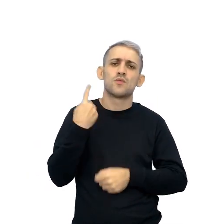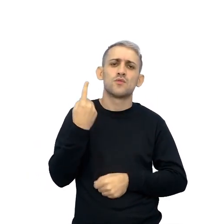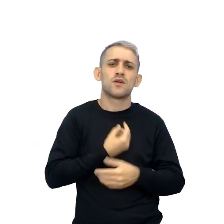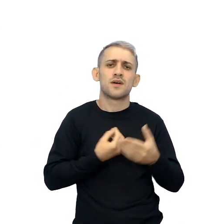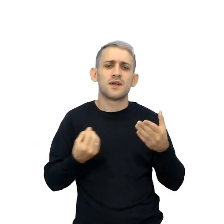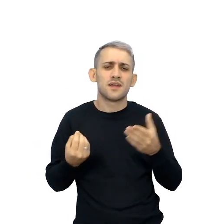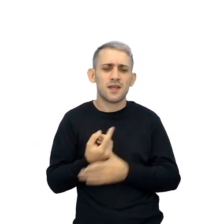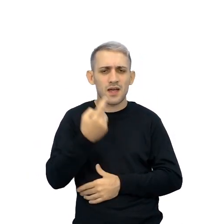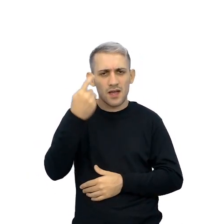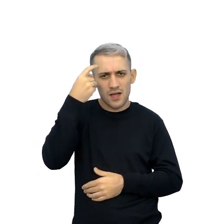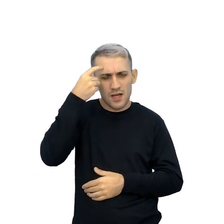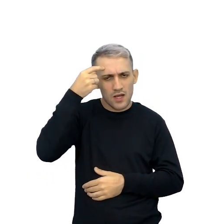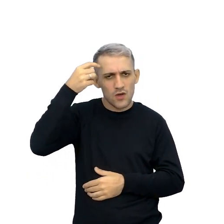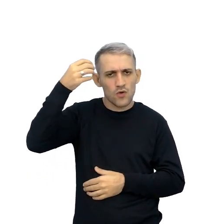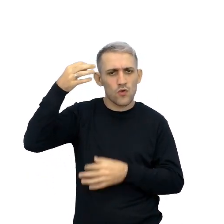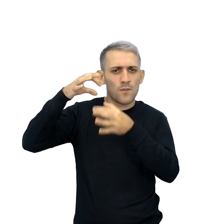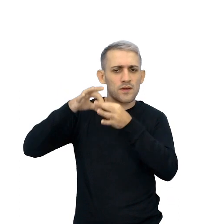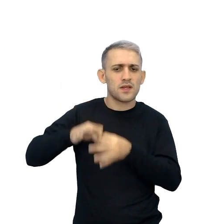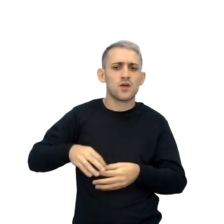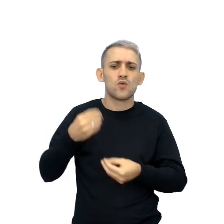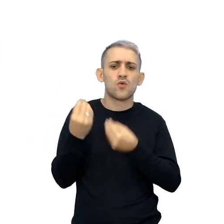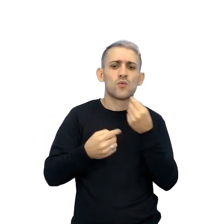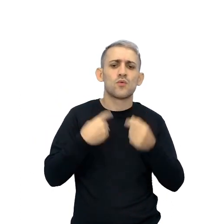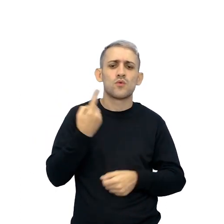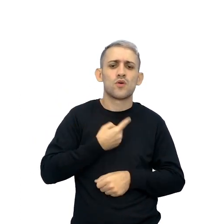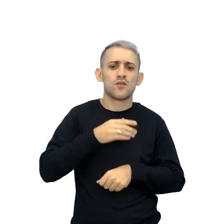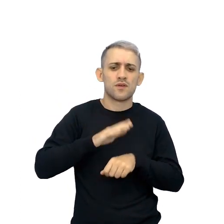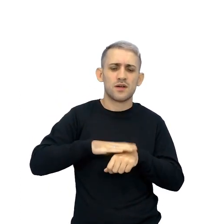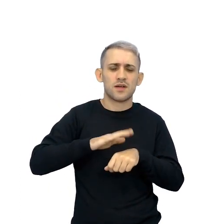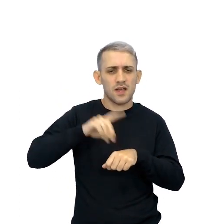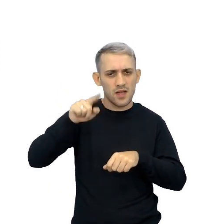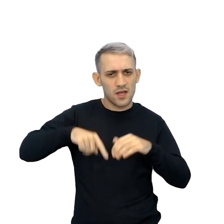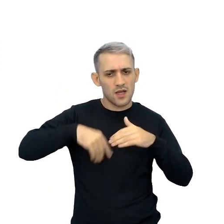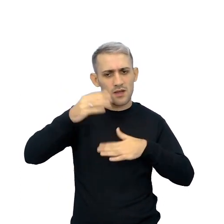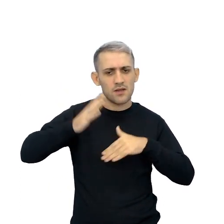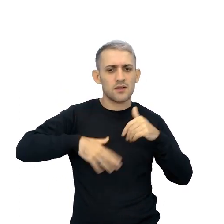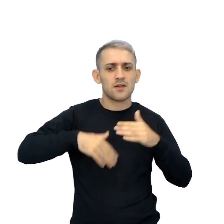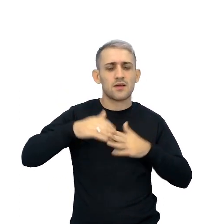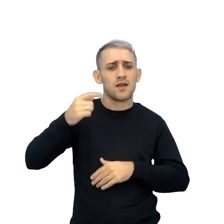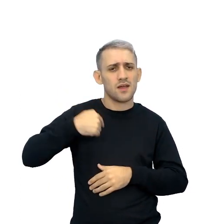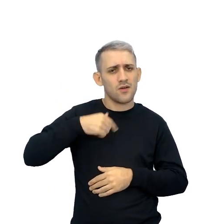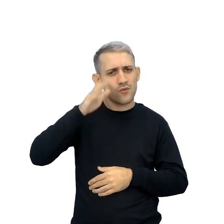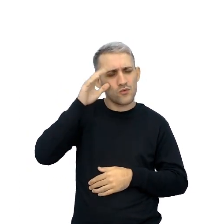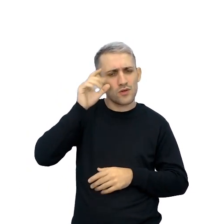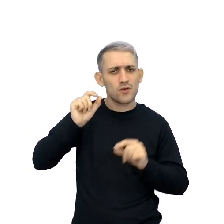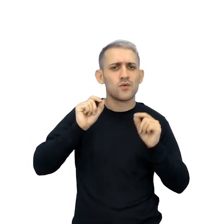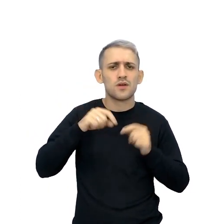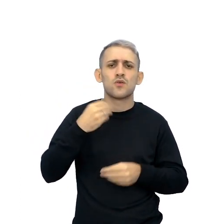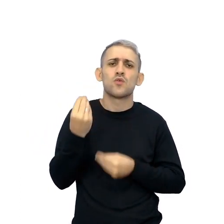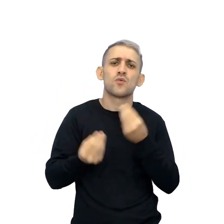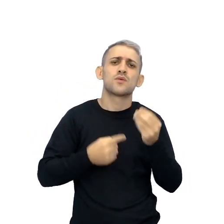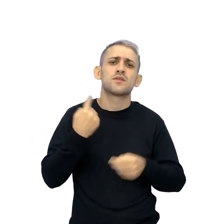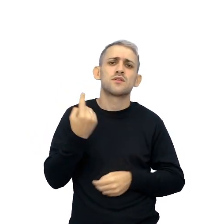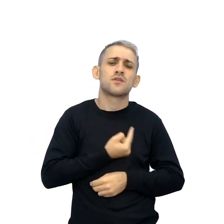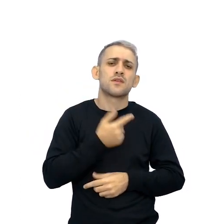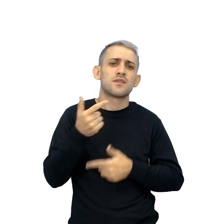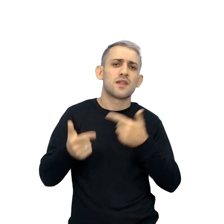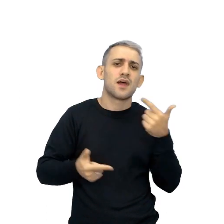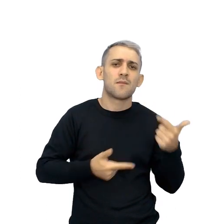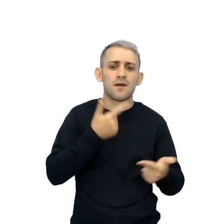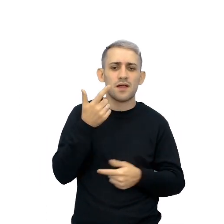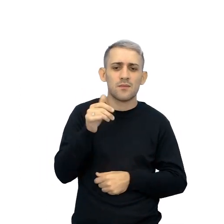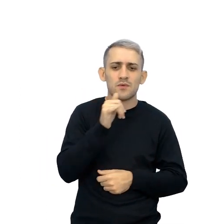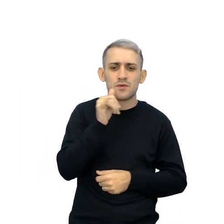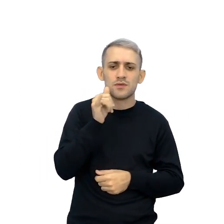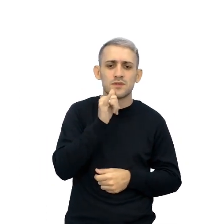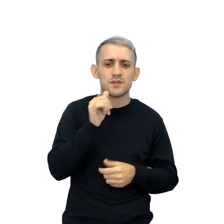é compreender esse gráfico. São essas habilidades que estão em jogo. E aí fica uma curiosidade, né? Como que a gente trabalha, será, com esse tipo